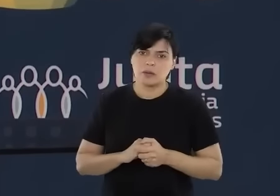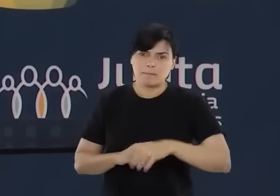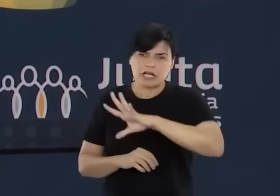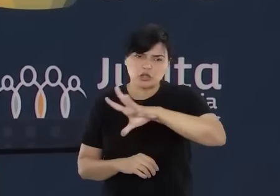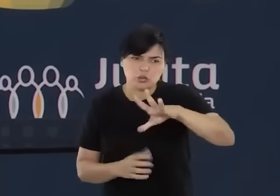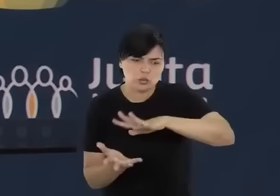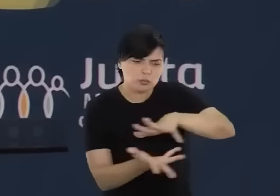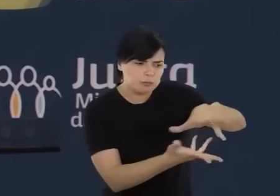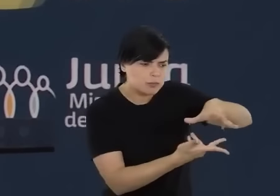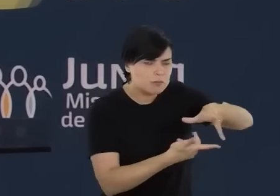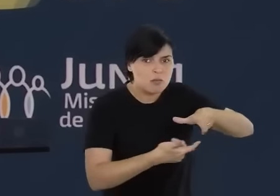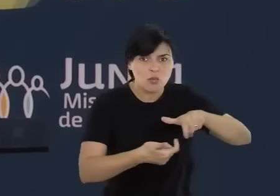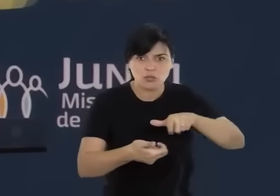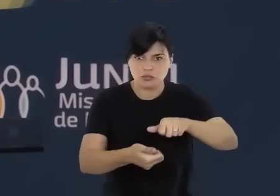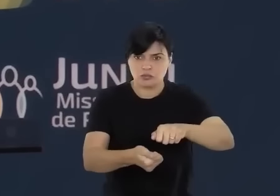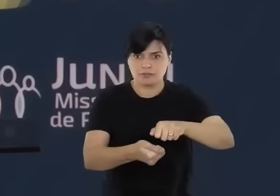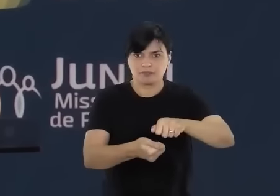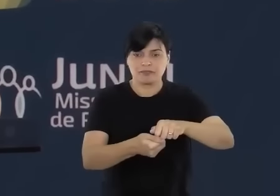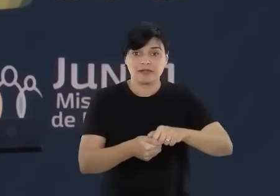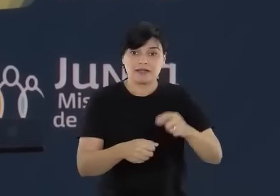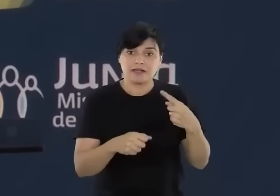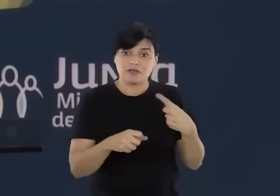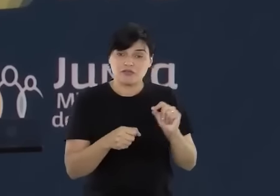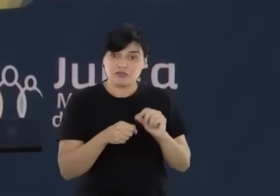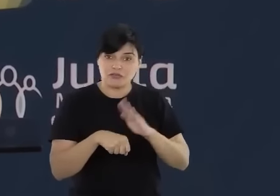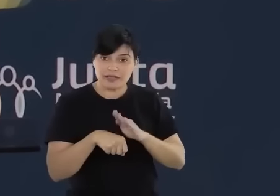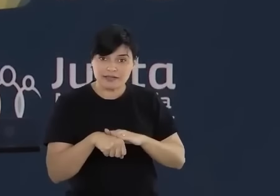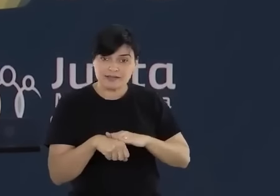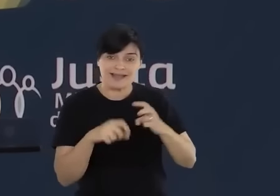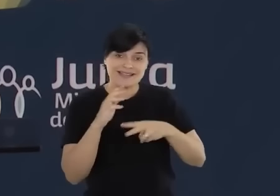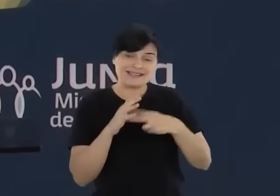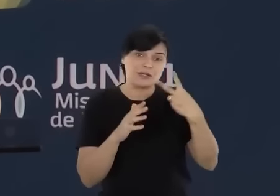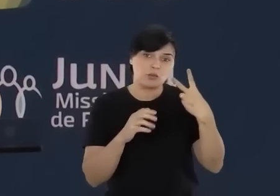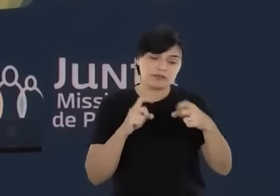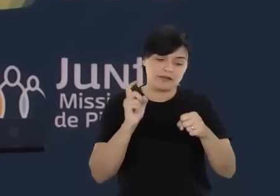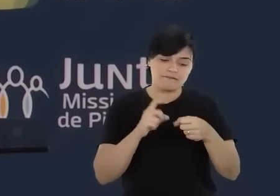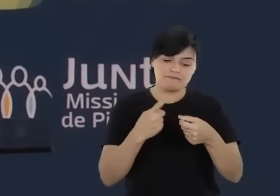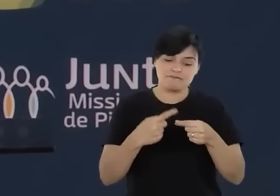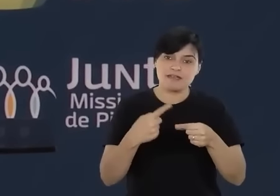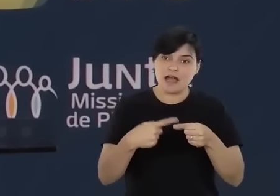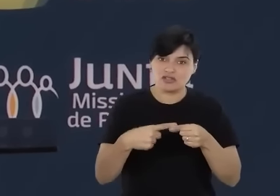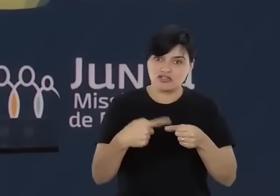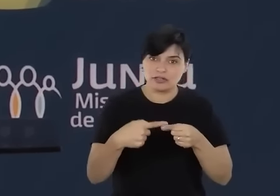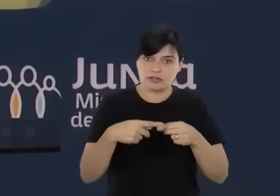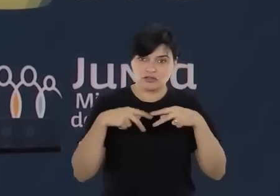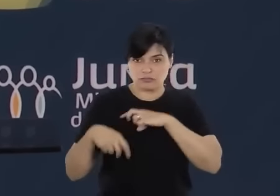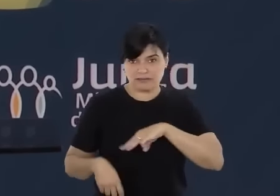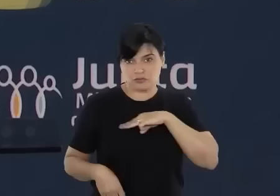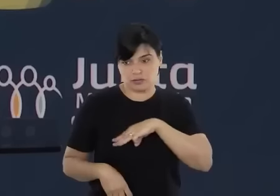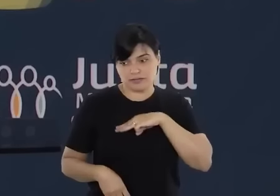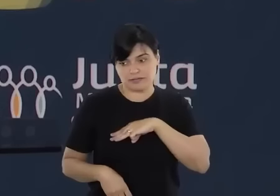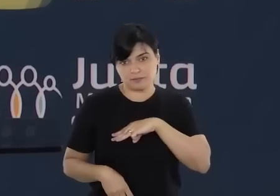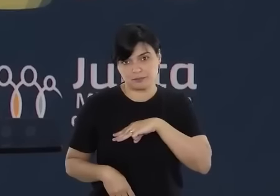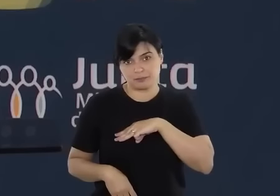está fazendo a sua segunda viagem missionária já tinha passado por filipos e sido açoitado em praça pública